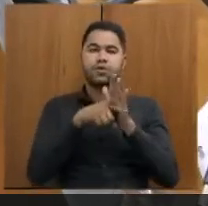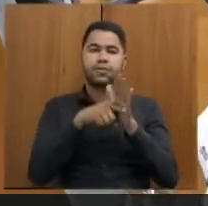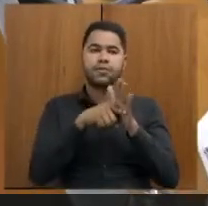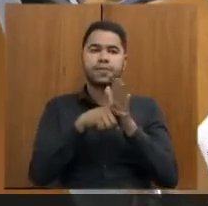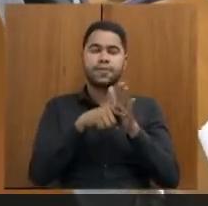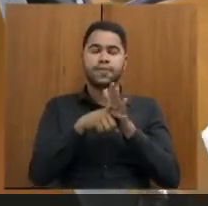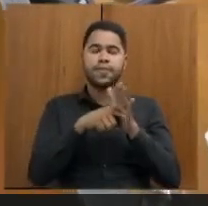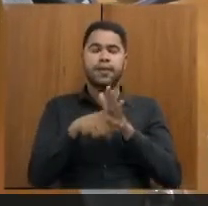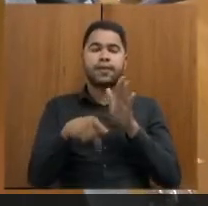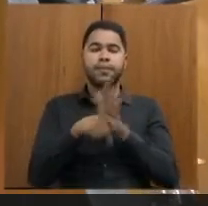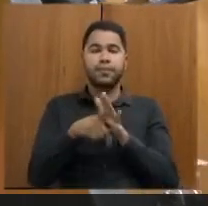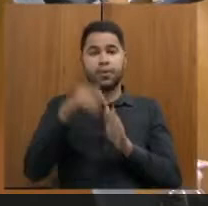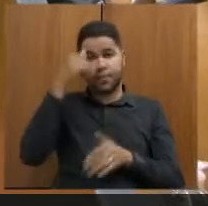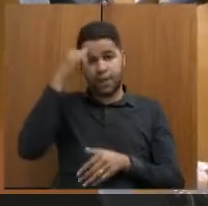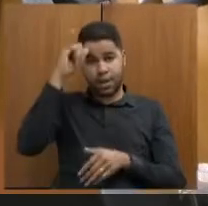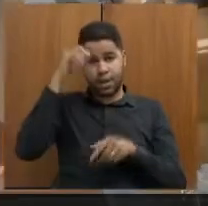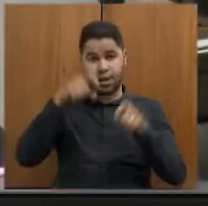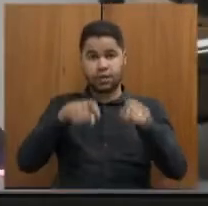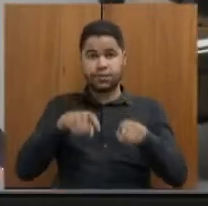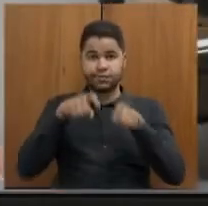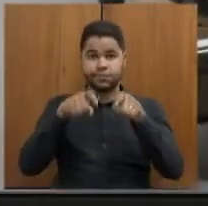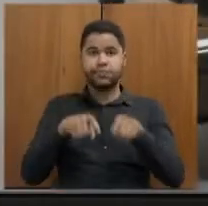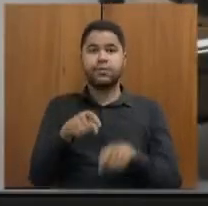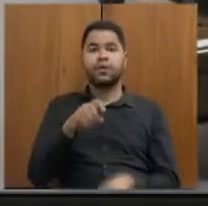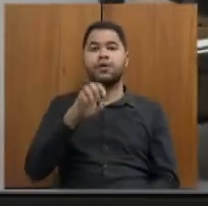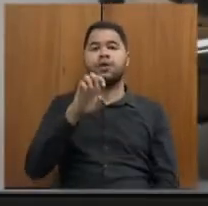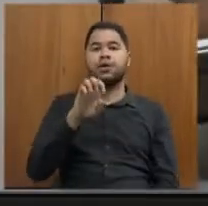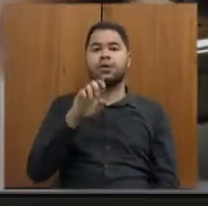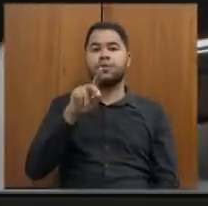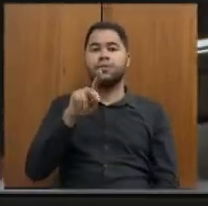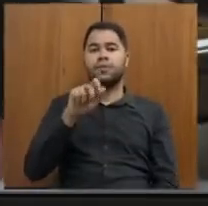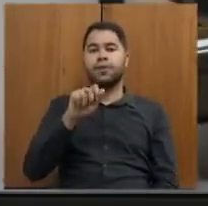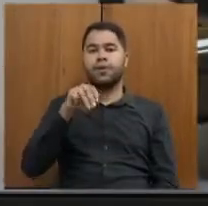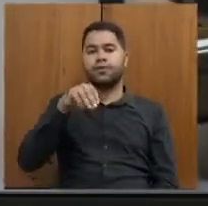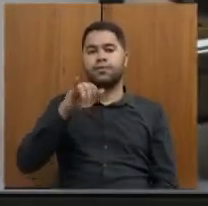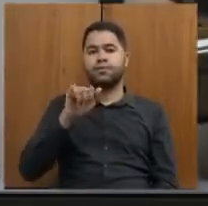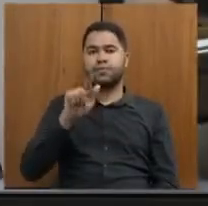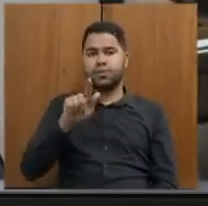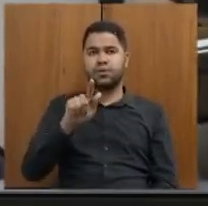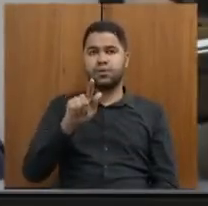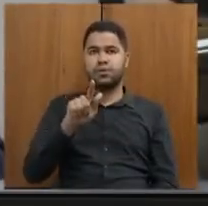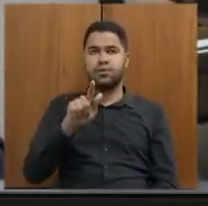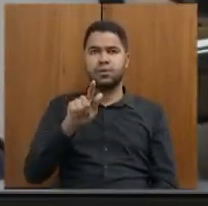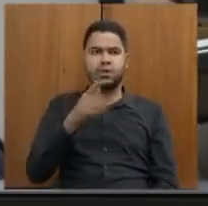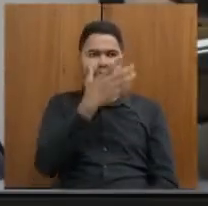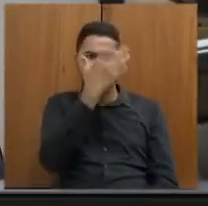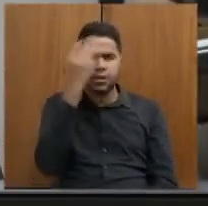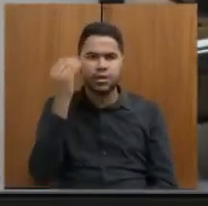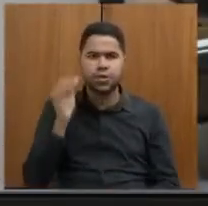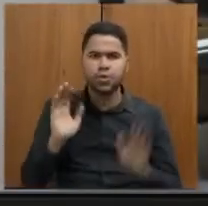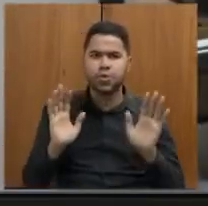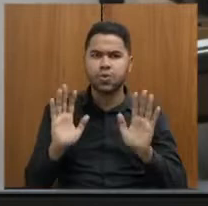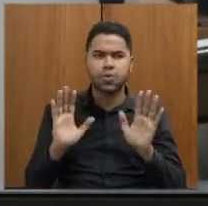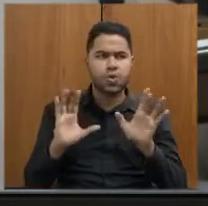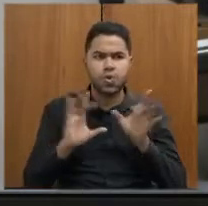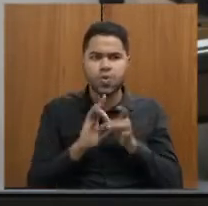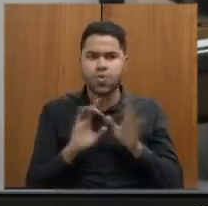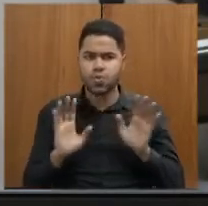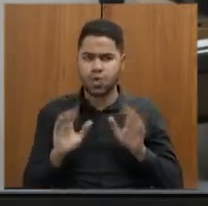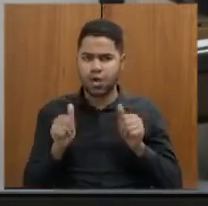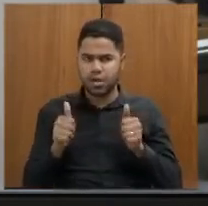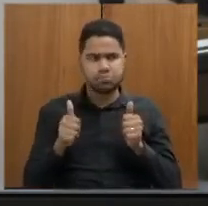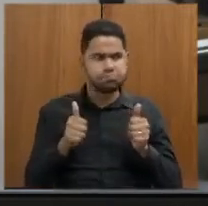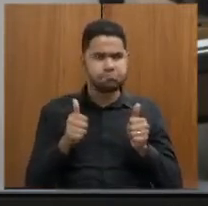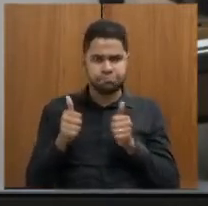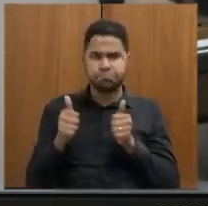do Estado de Minas Gerais EPAMIG Eu acho que eu não esqueci ninguém das vinculadas